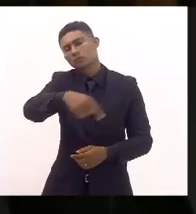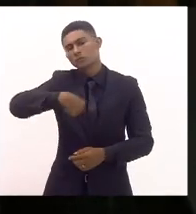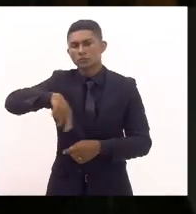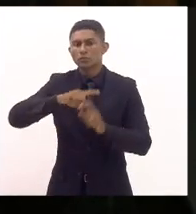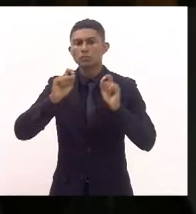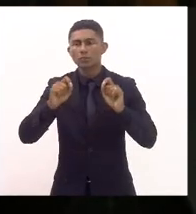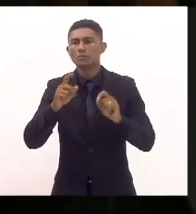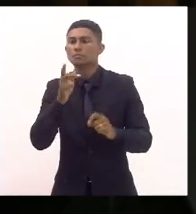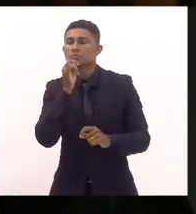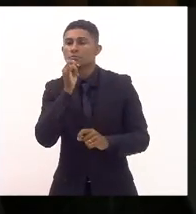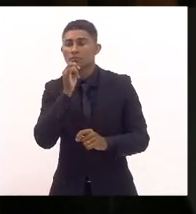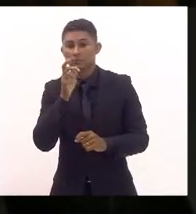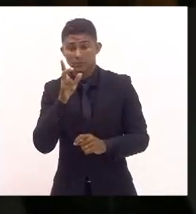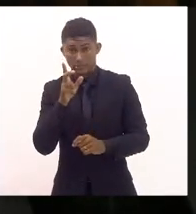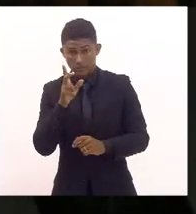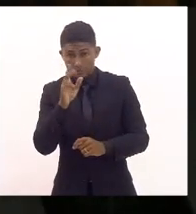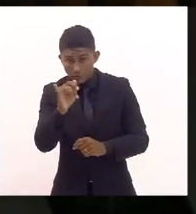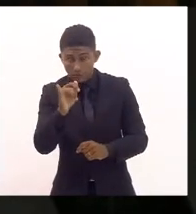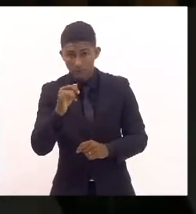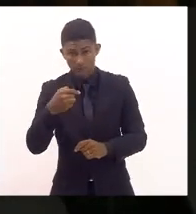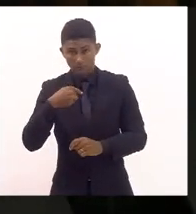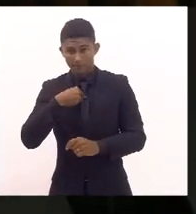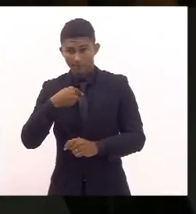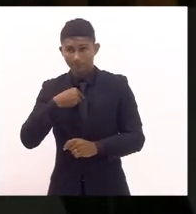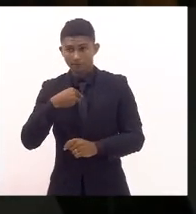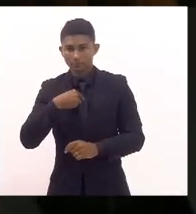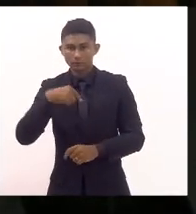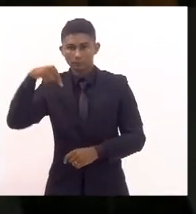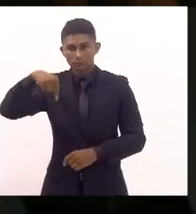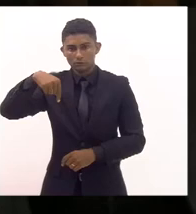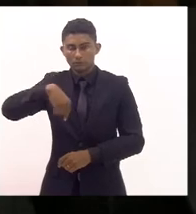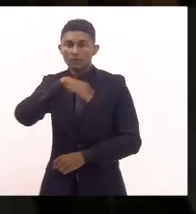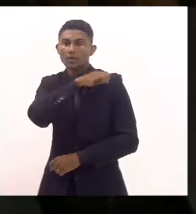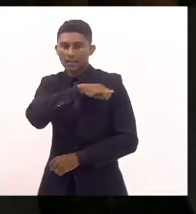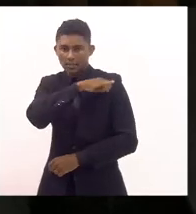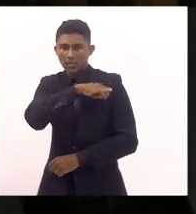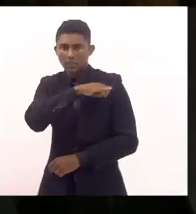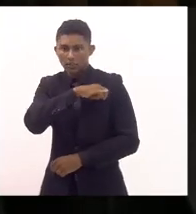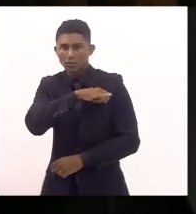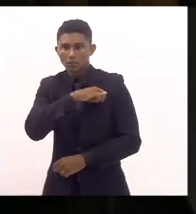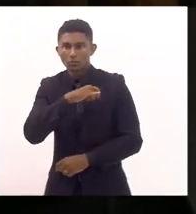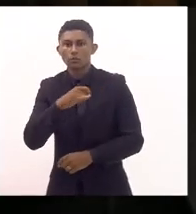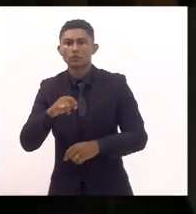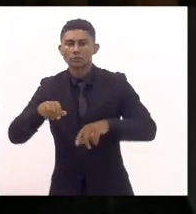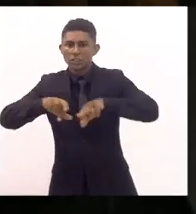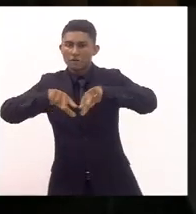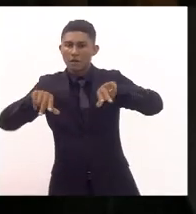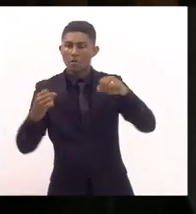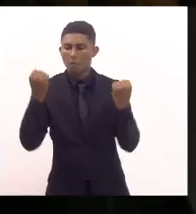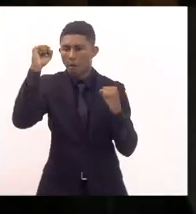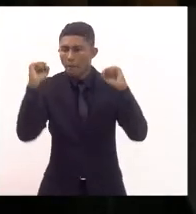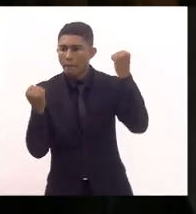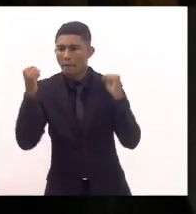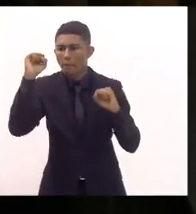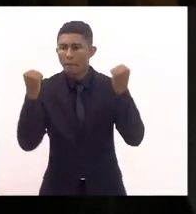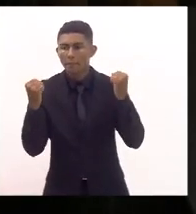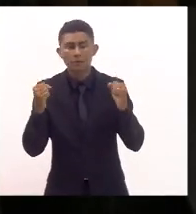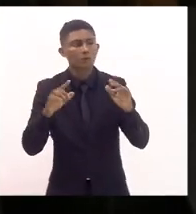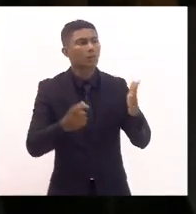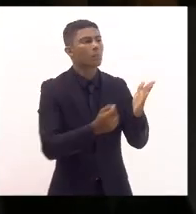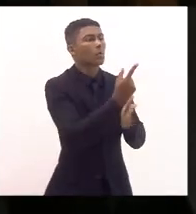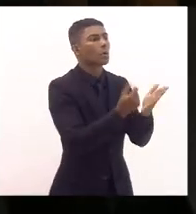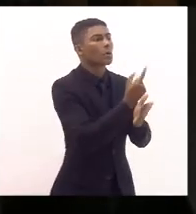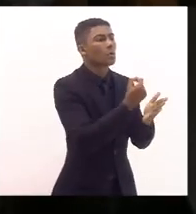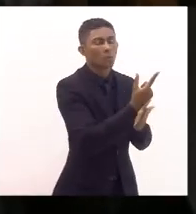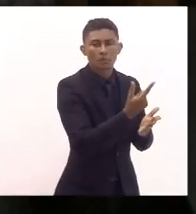se eu fizer a diferença em que o que que o Rio de Janeiro produz e o que ele consome ele é o